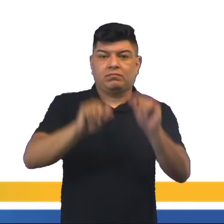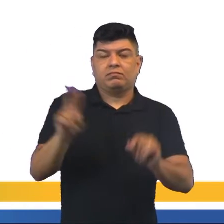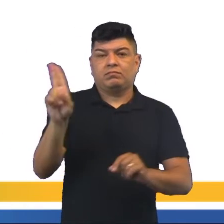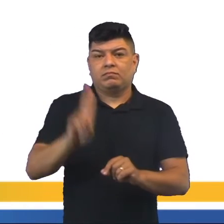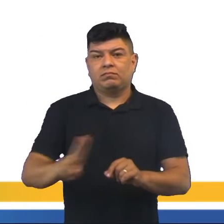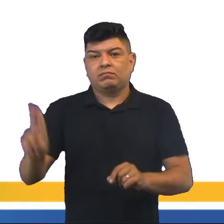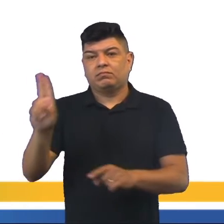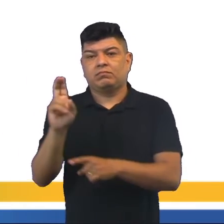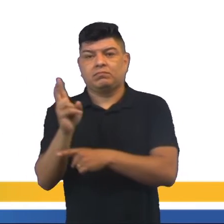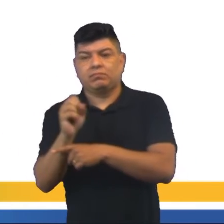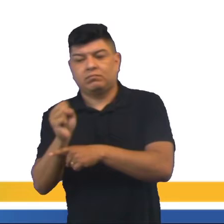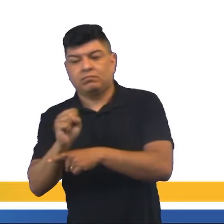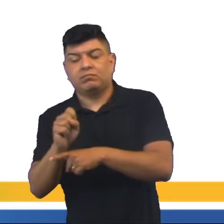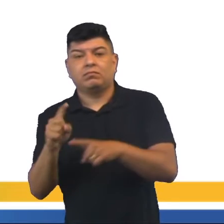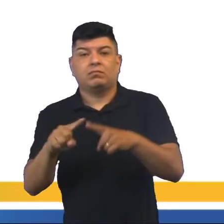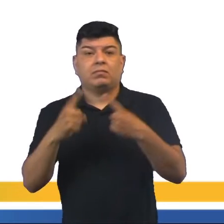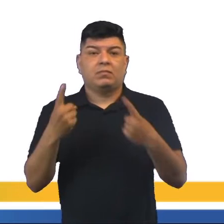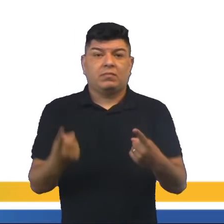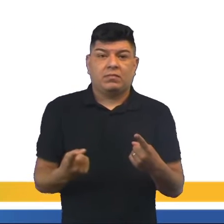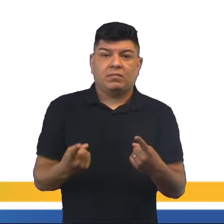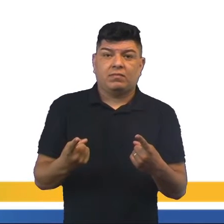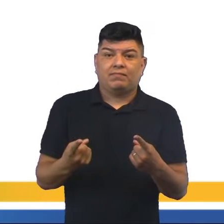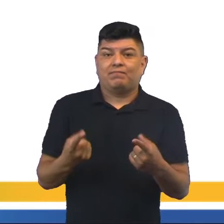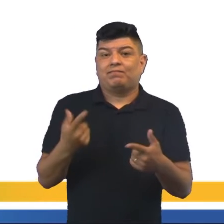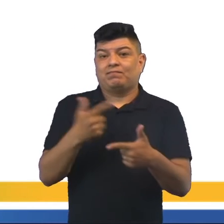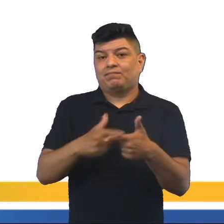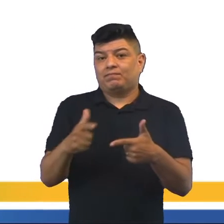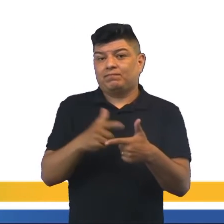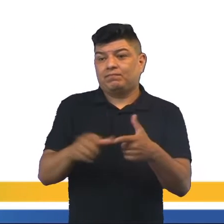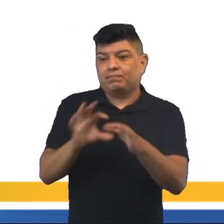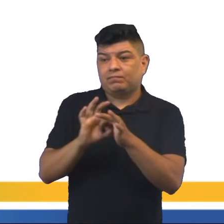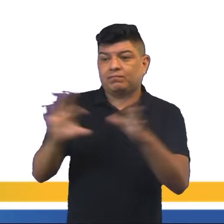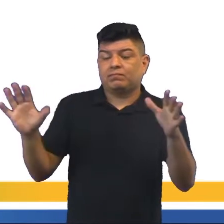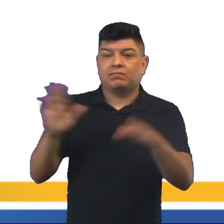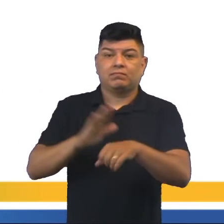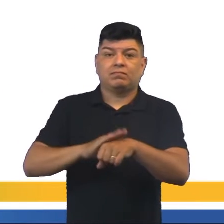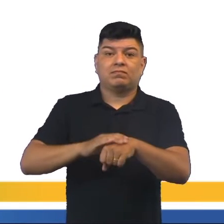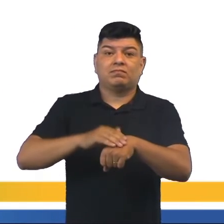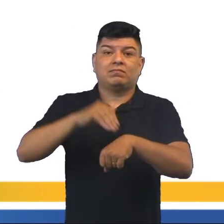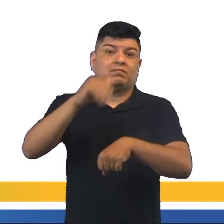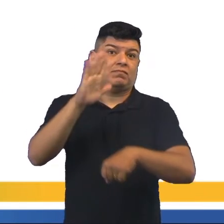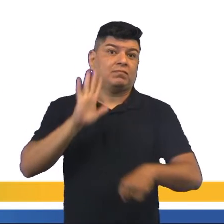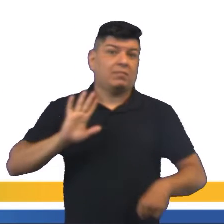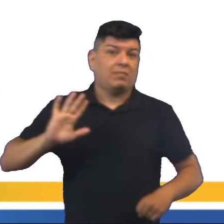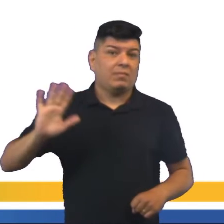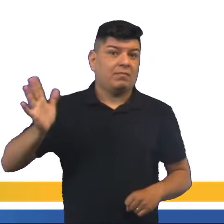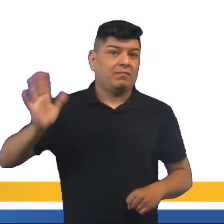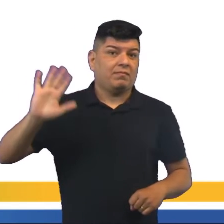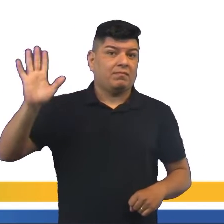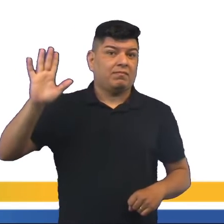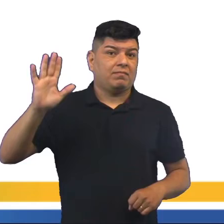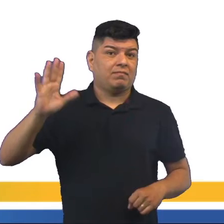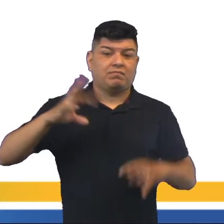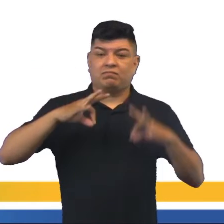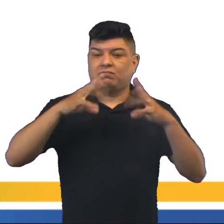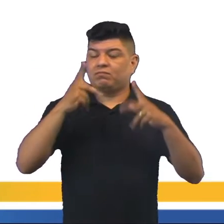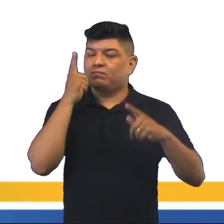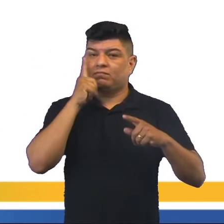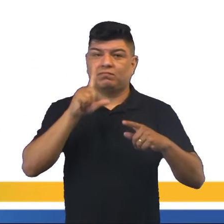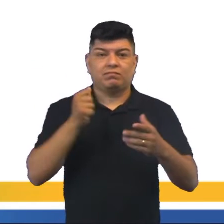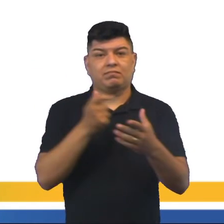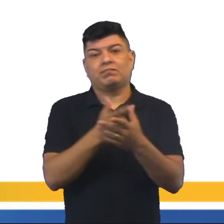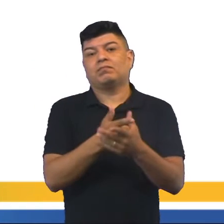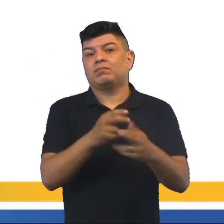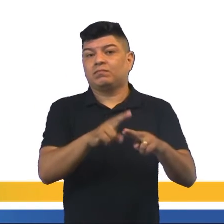de tal automóvel, mas os automóveis que não emitem tanto gases poluentes são mais caros também, nem todo mundo consegue, né?